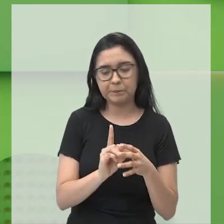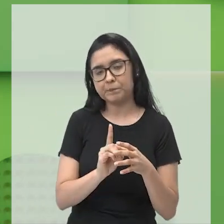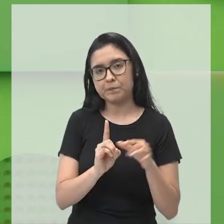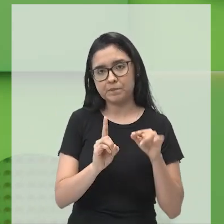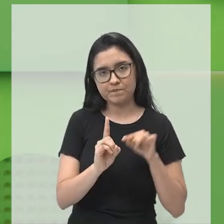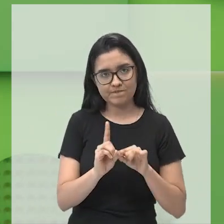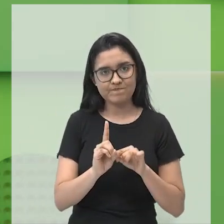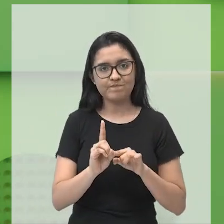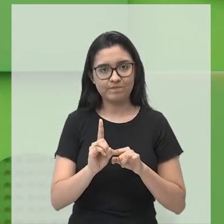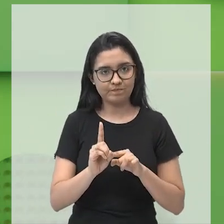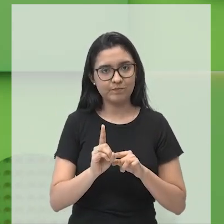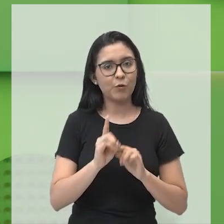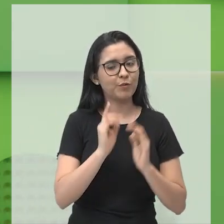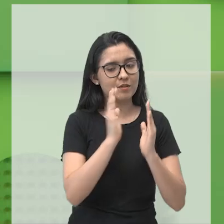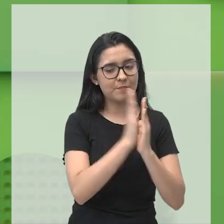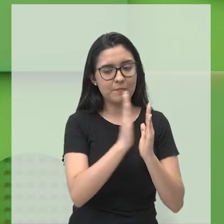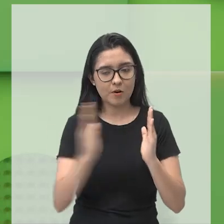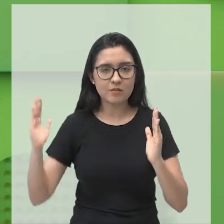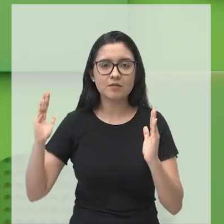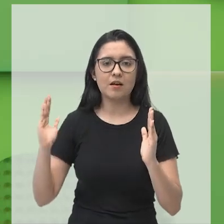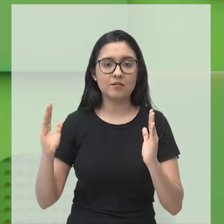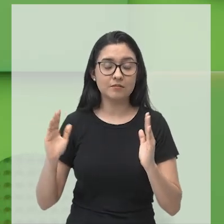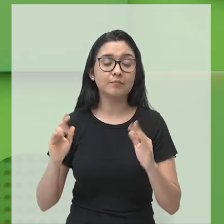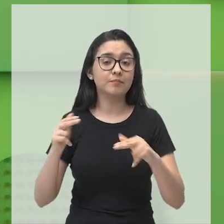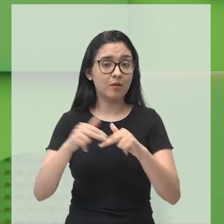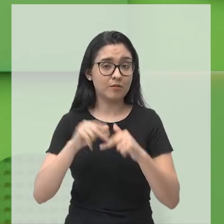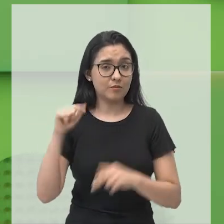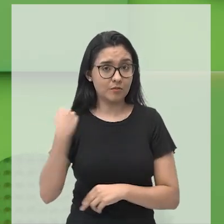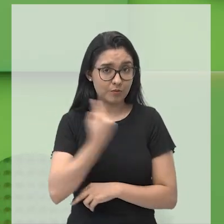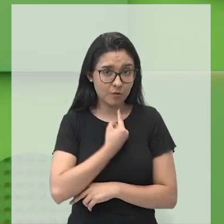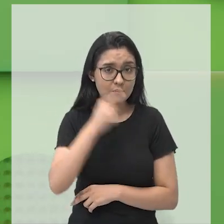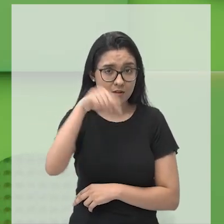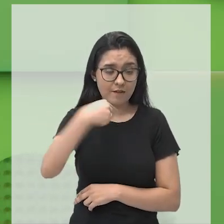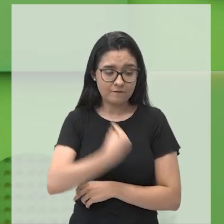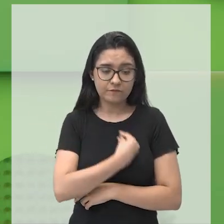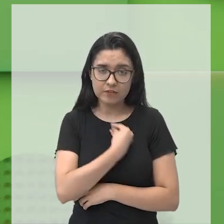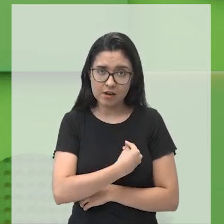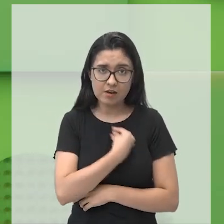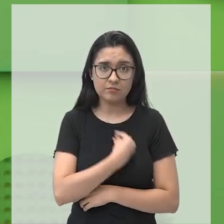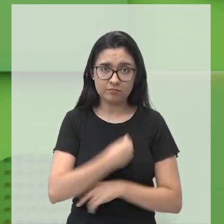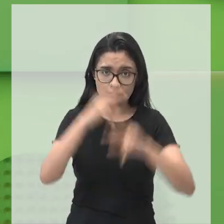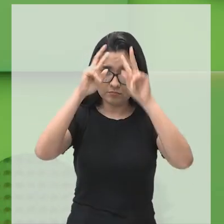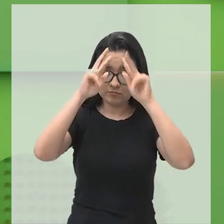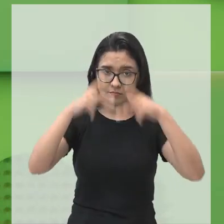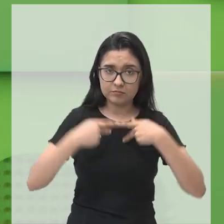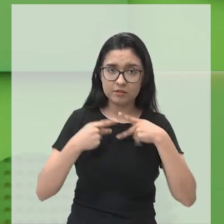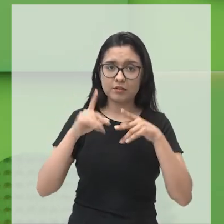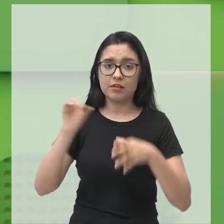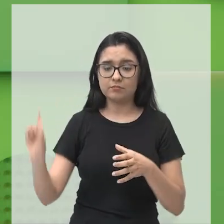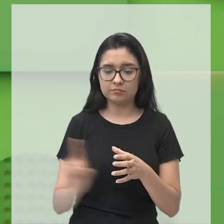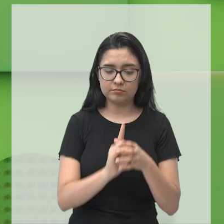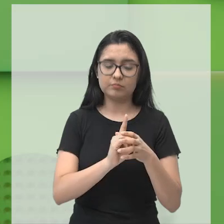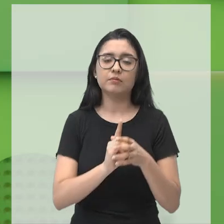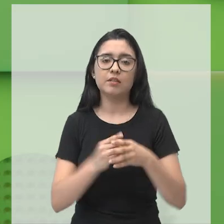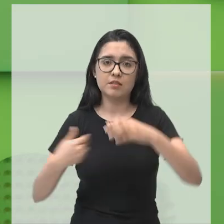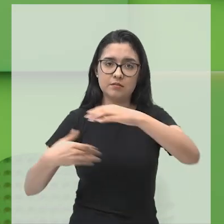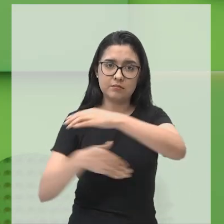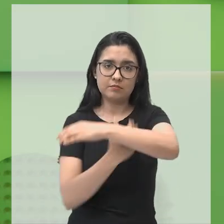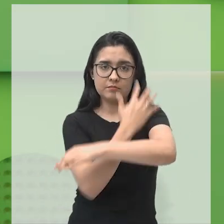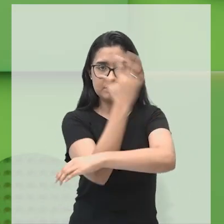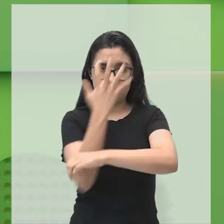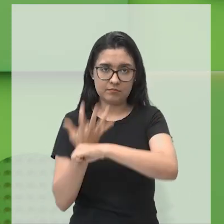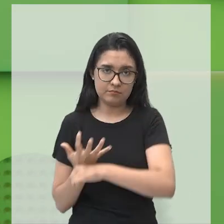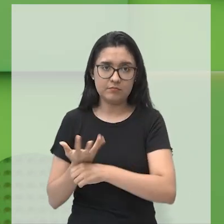participante, né, de todo esse processo. Afinal de contas, nós somos um ser vivo que estamos dentro desse ecossistema